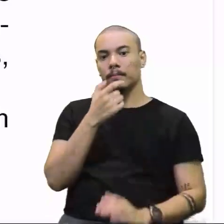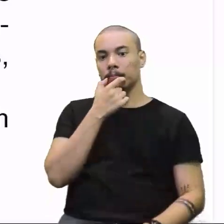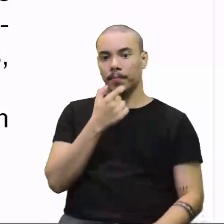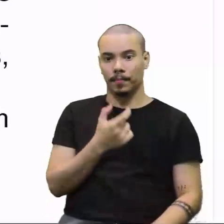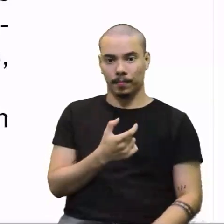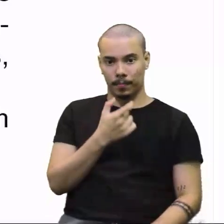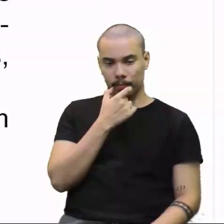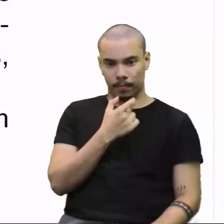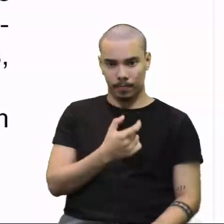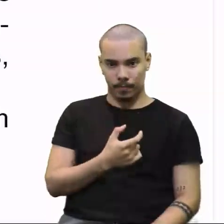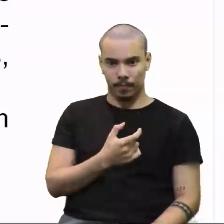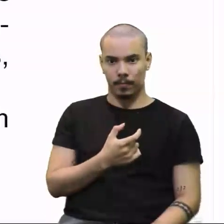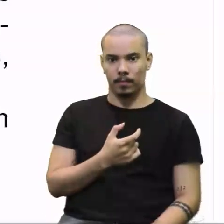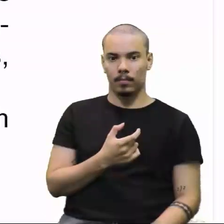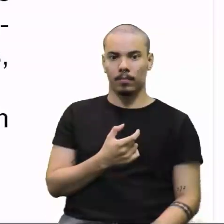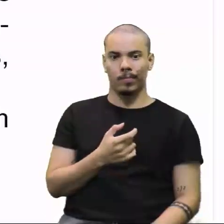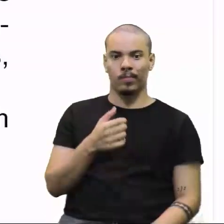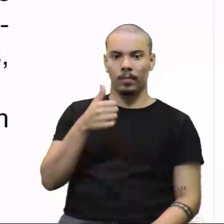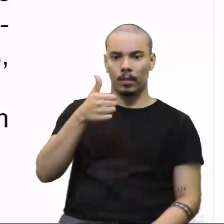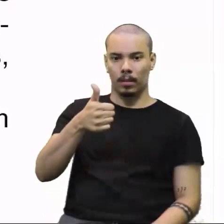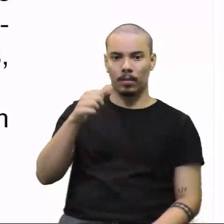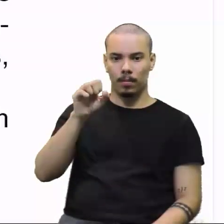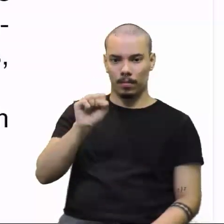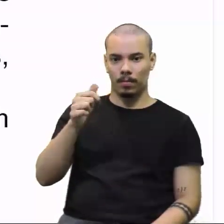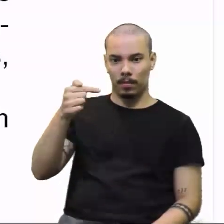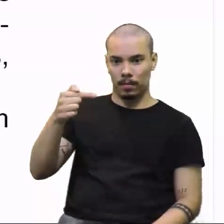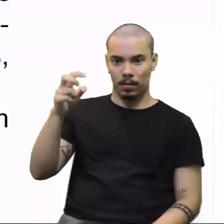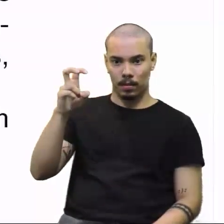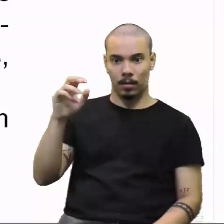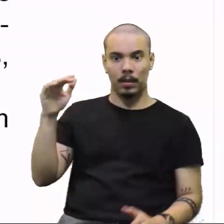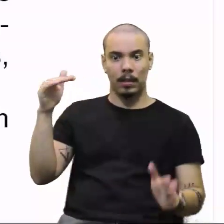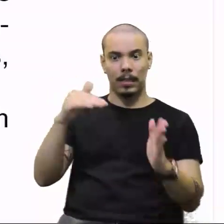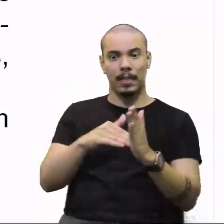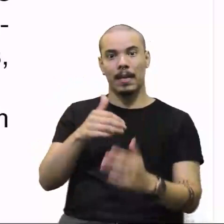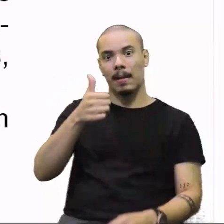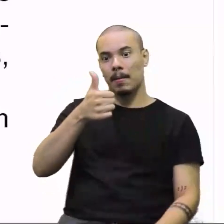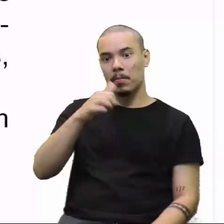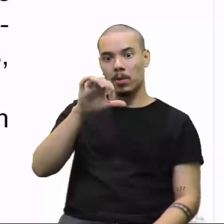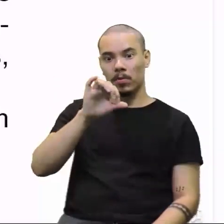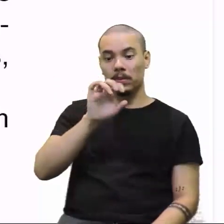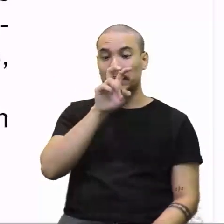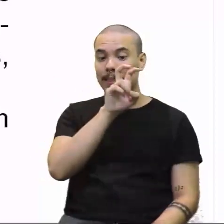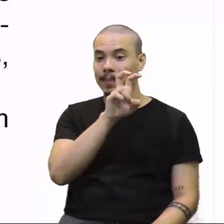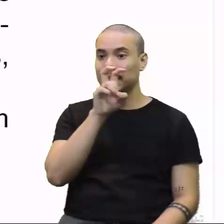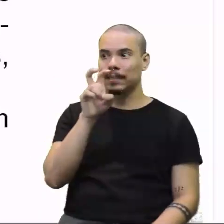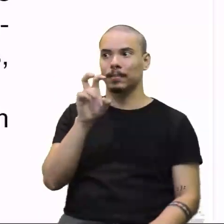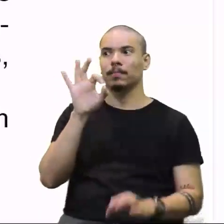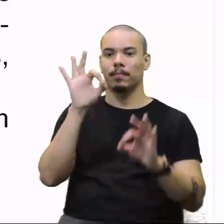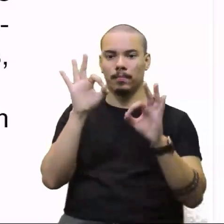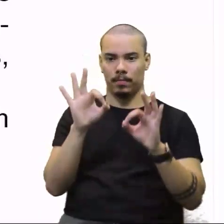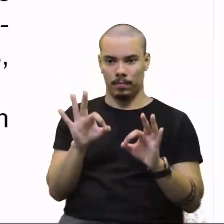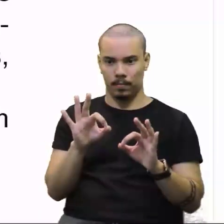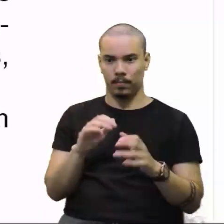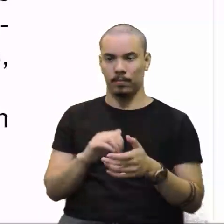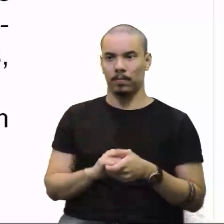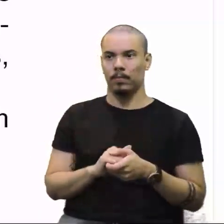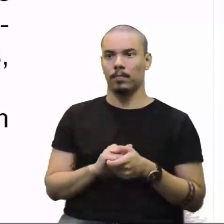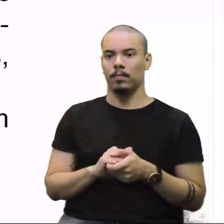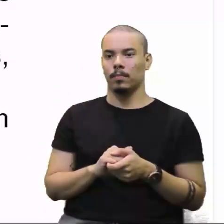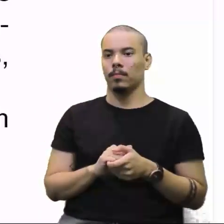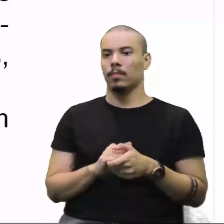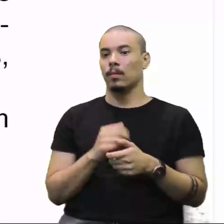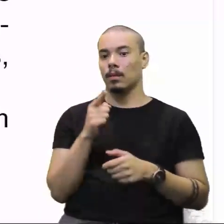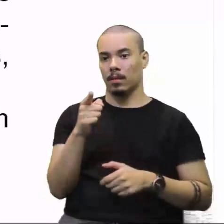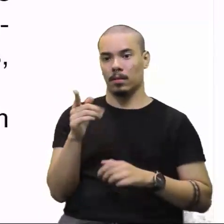aí a data de falecimento do Einstein está correta, 1955. Em 1905,